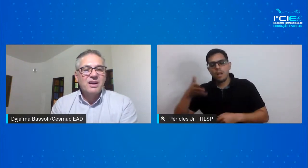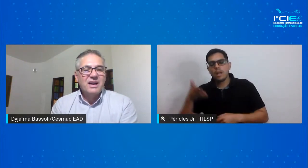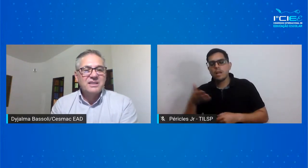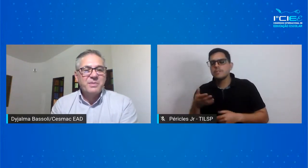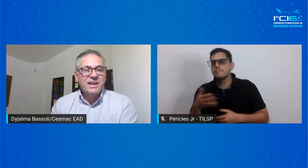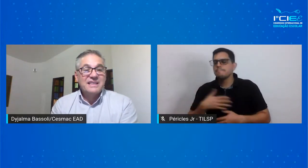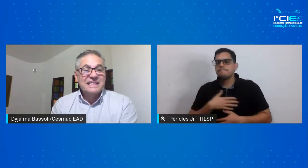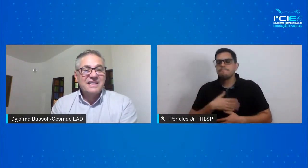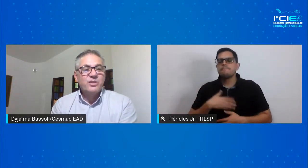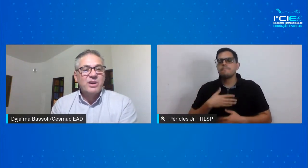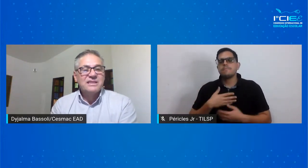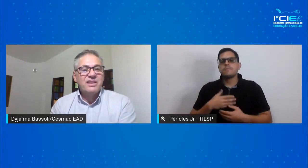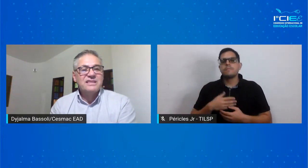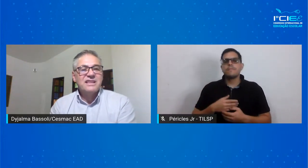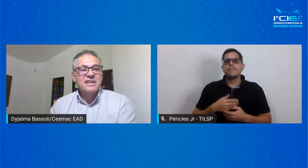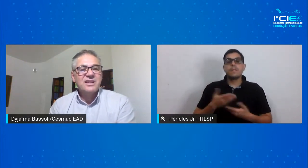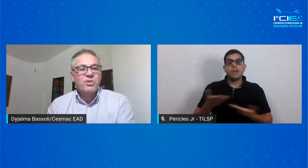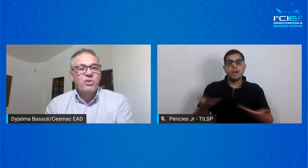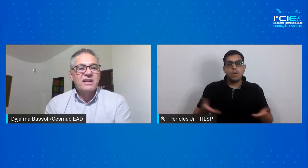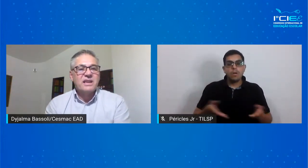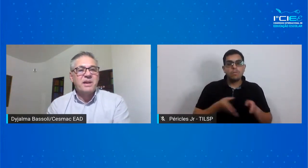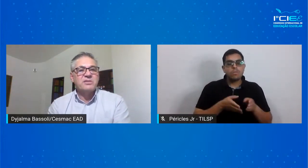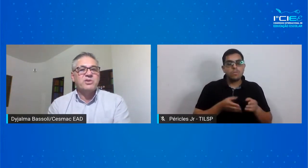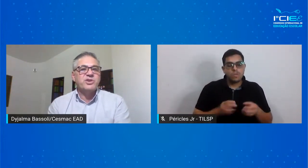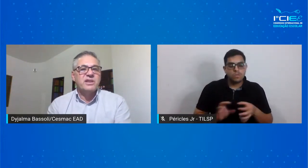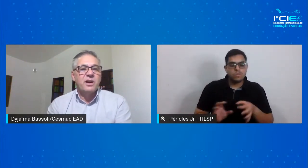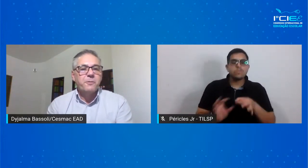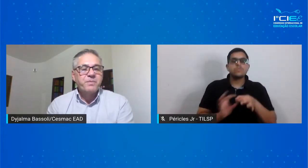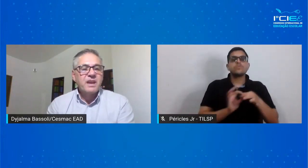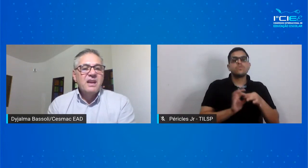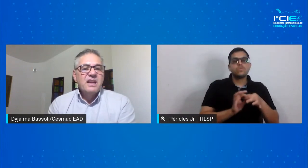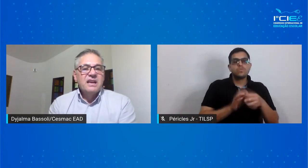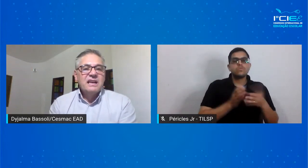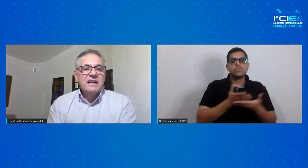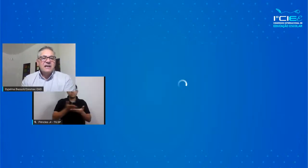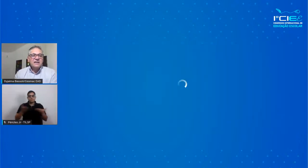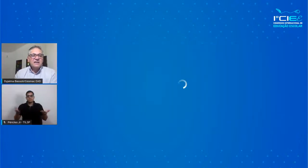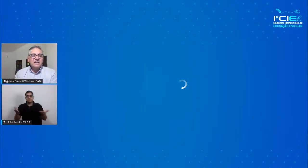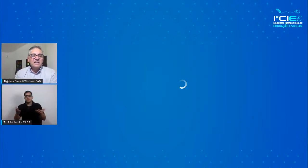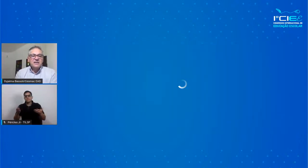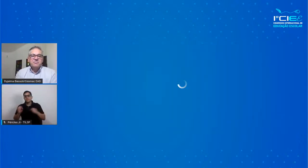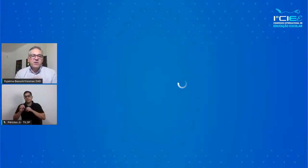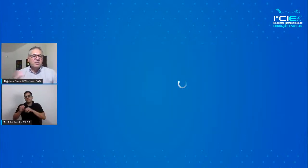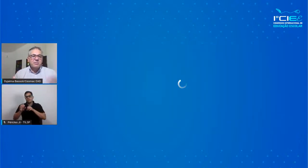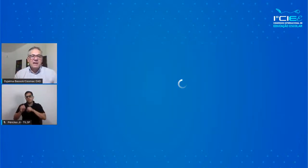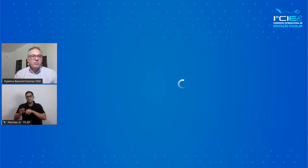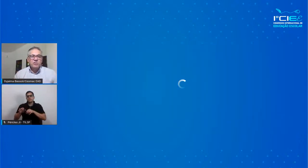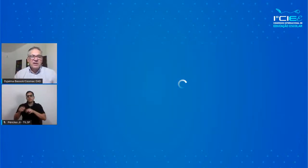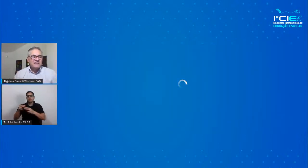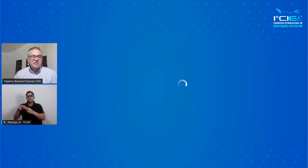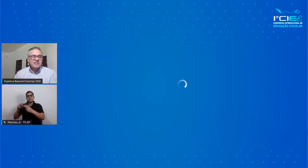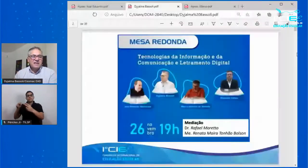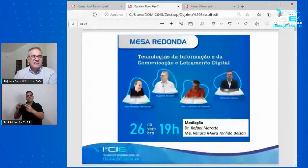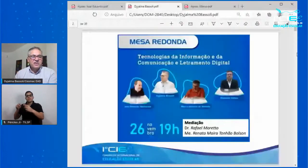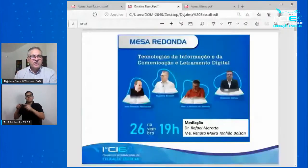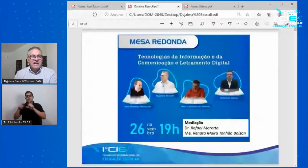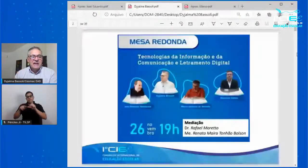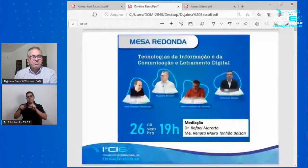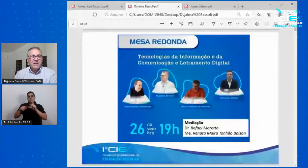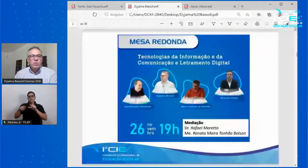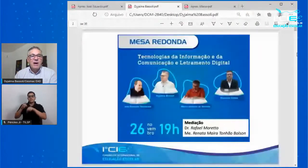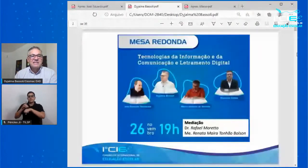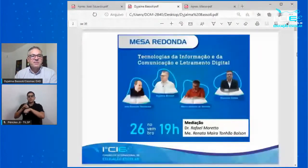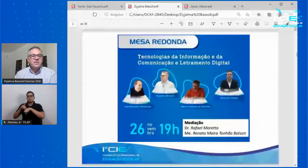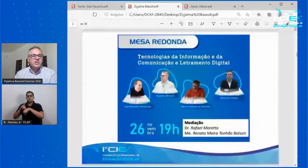com a experiência da Educação a Distância com letramento digital Eu trabalho com educação a distância